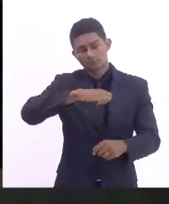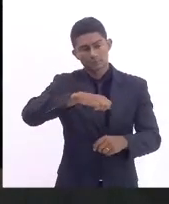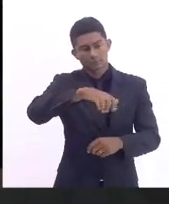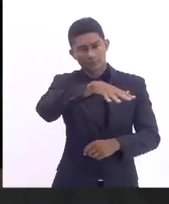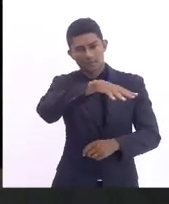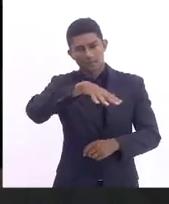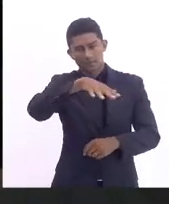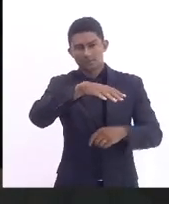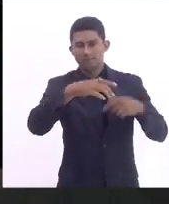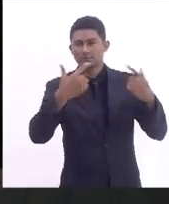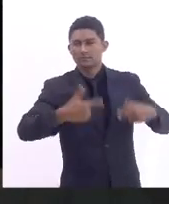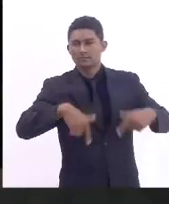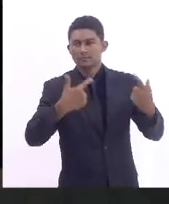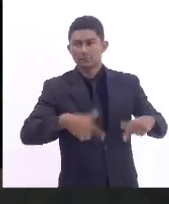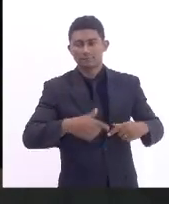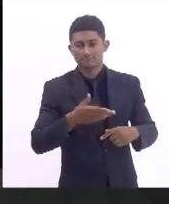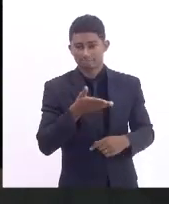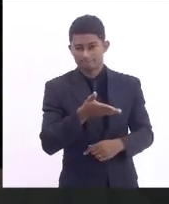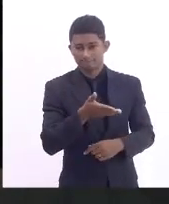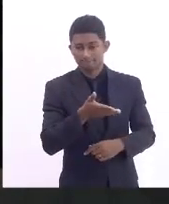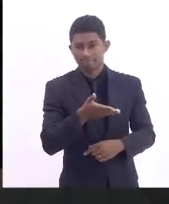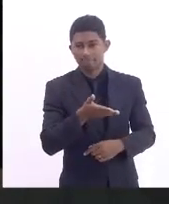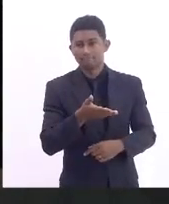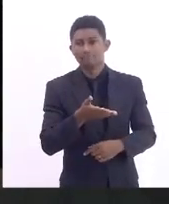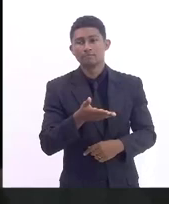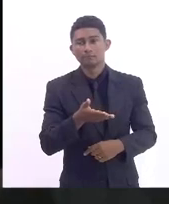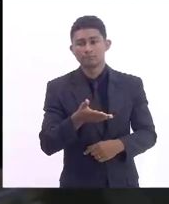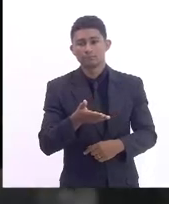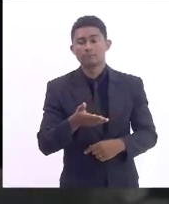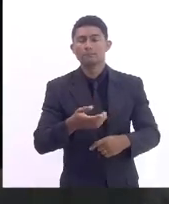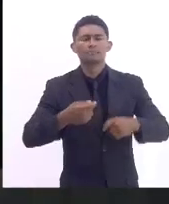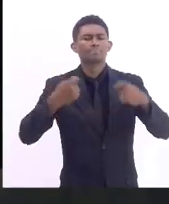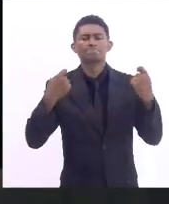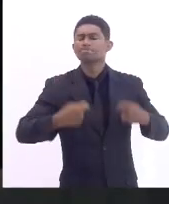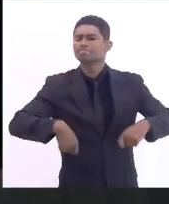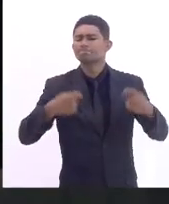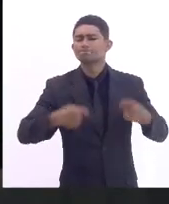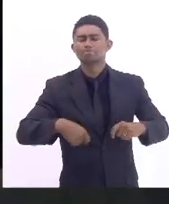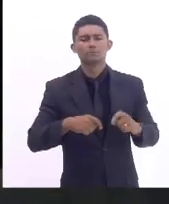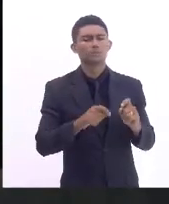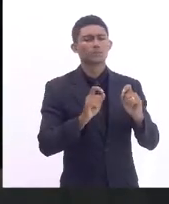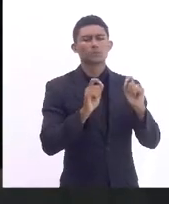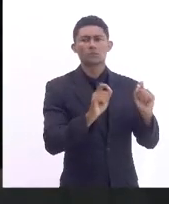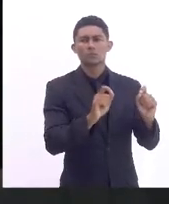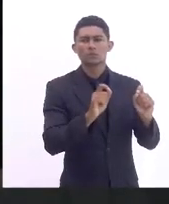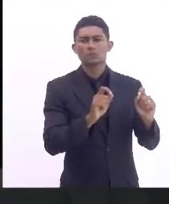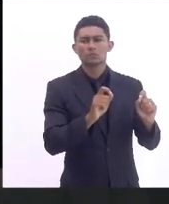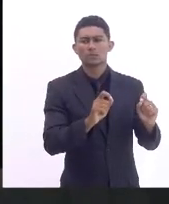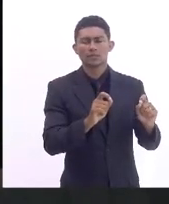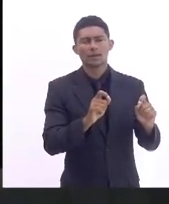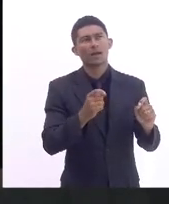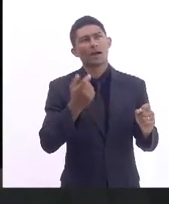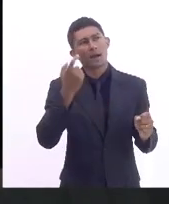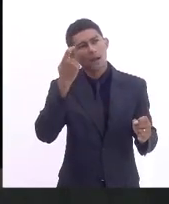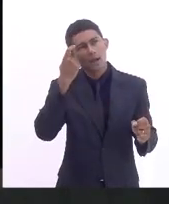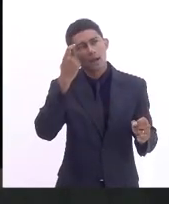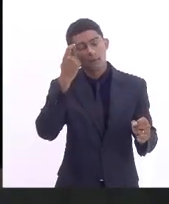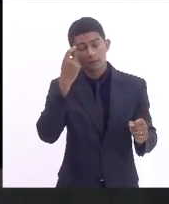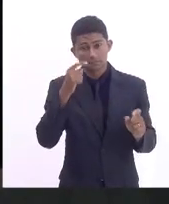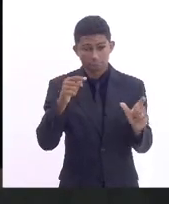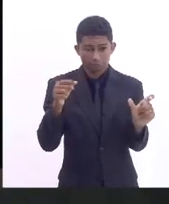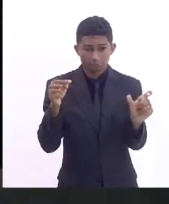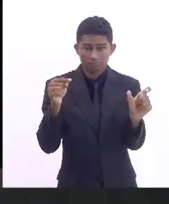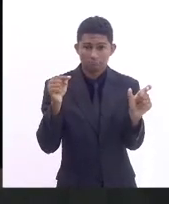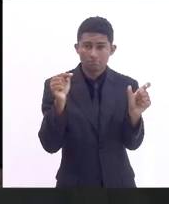trabalho vamos fazer uma substituição no nosso vocabulário de uma